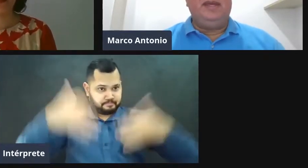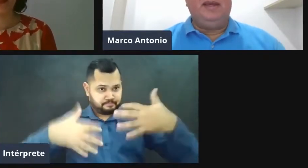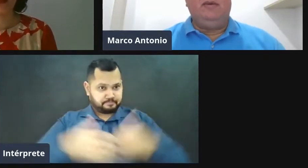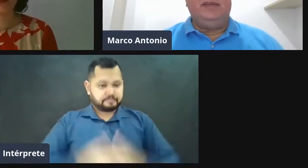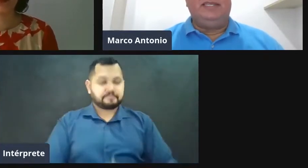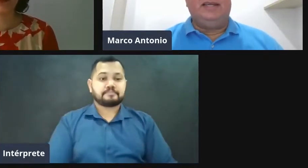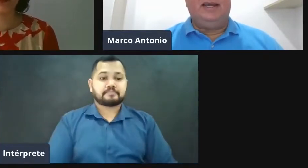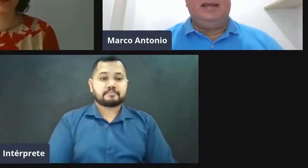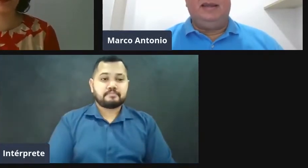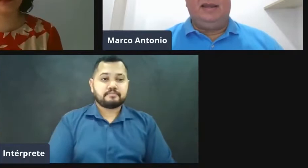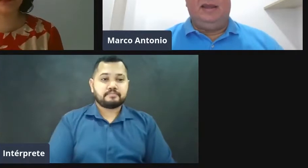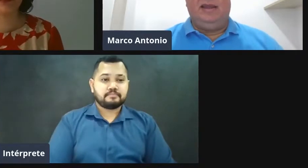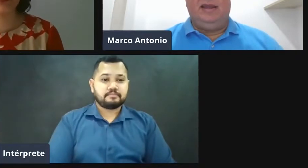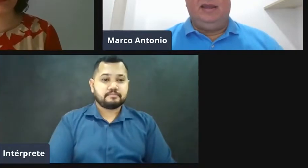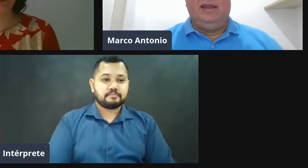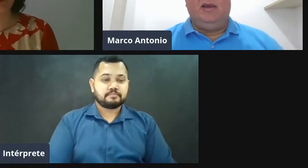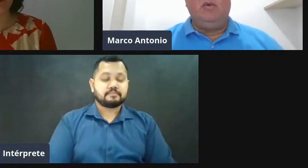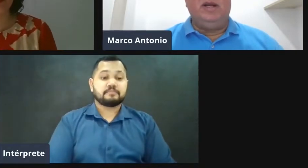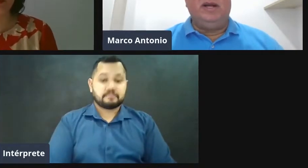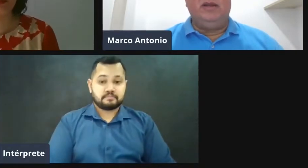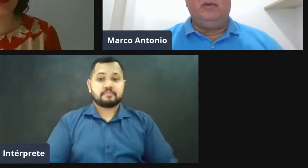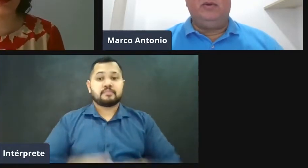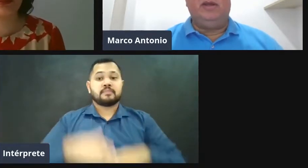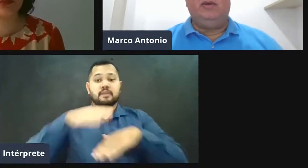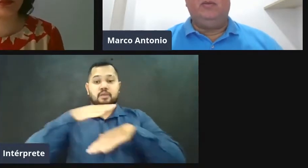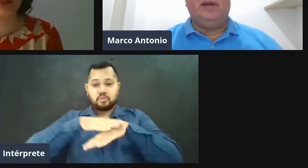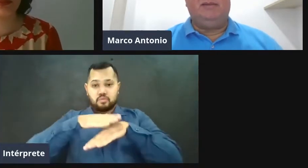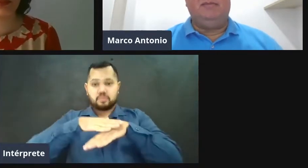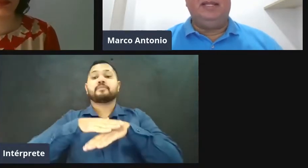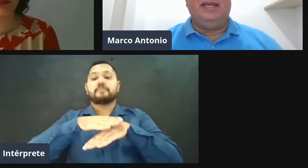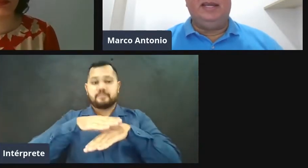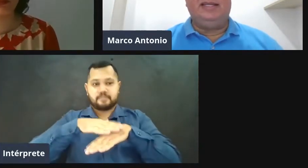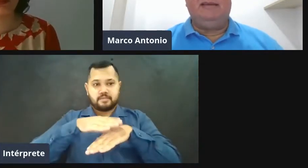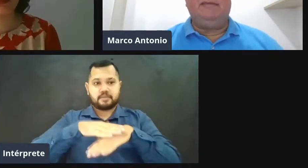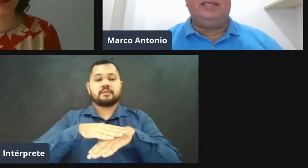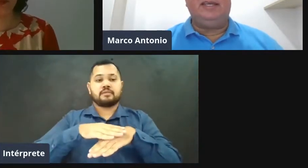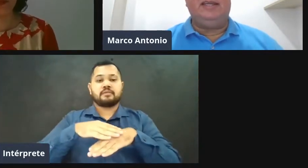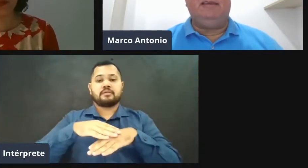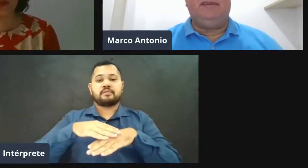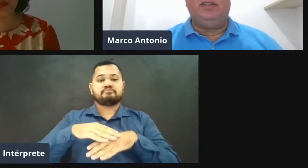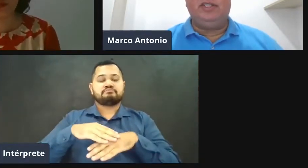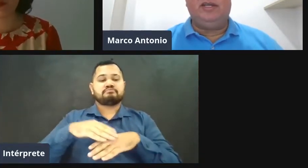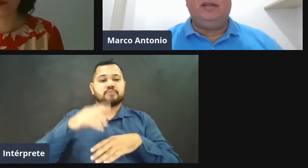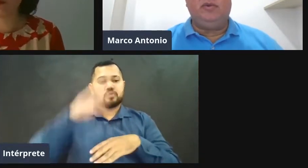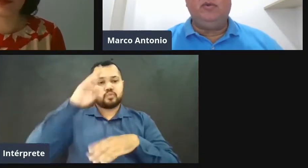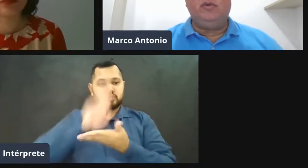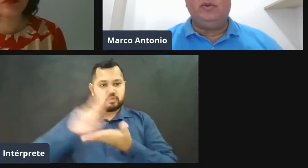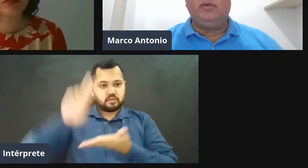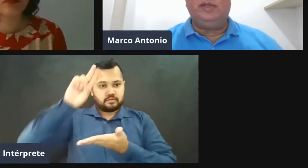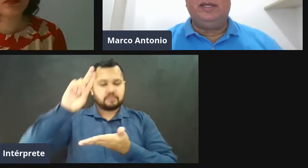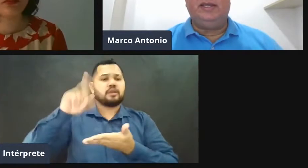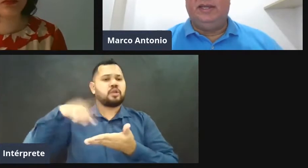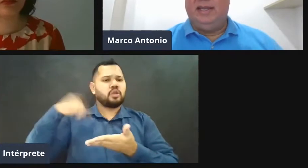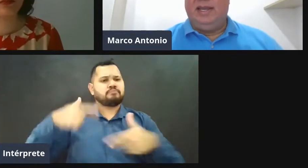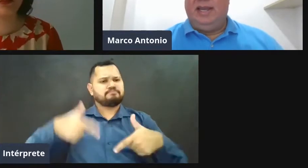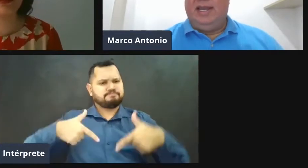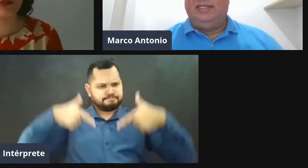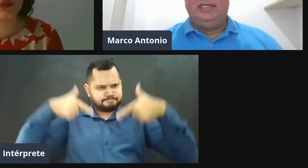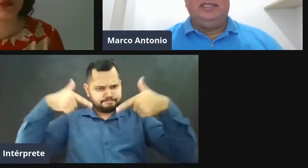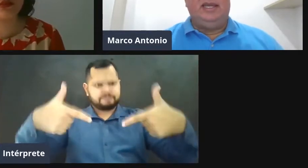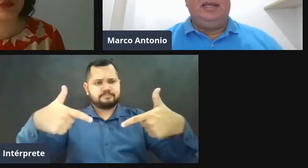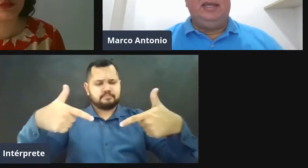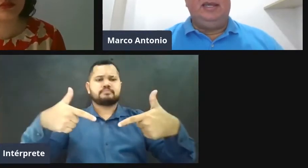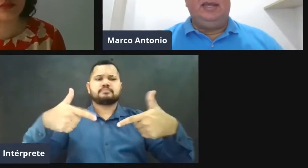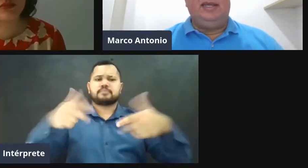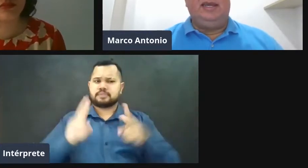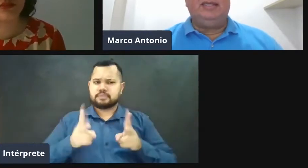Então, a autonomia universitária é um ganho e uma bandeira que deve ser defendida a todo custo, né?